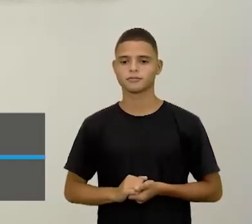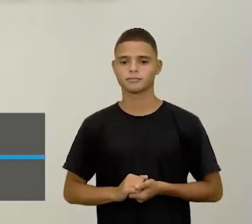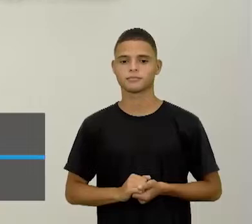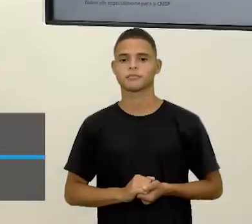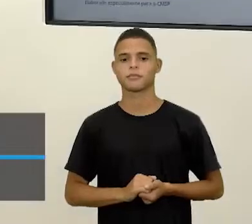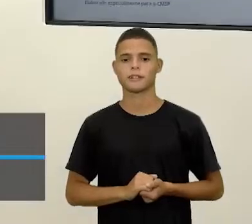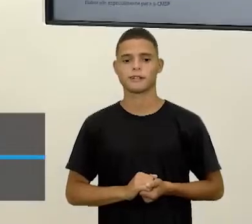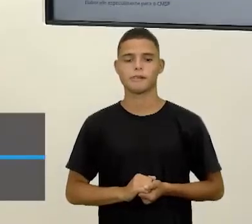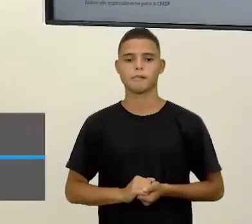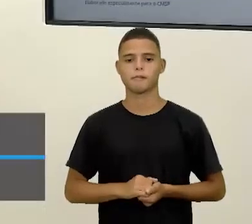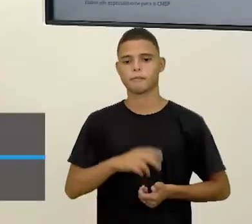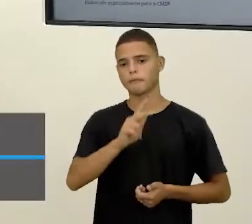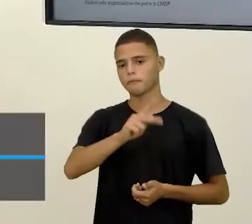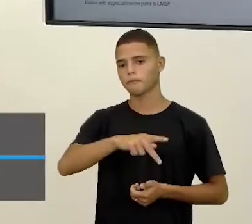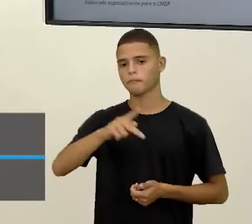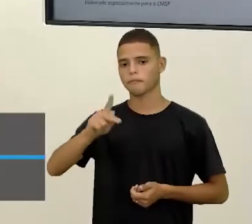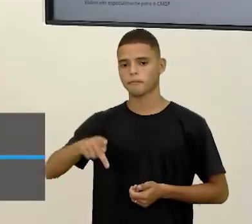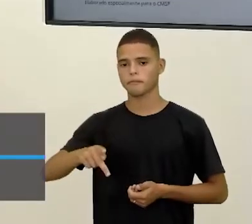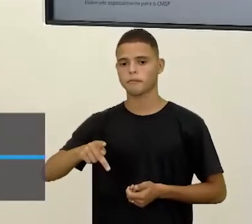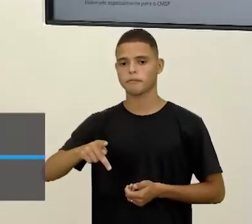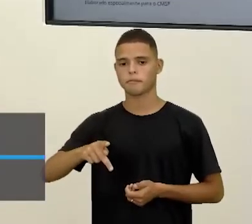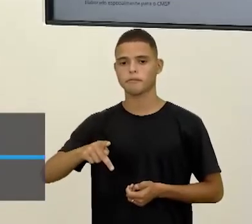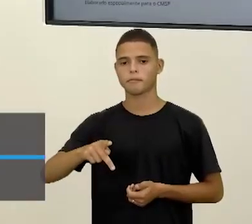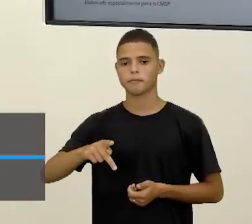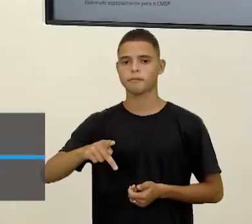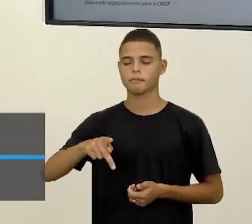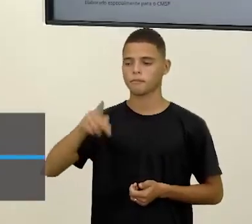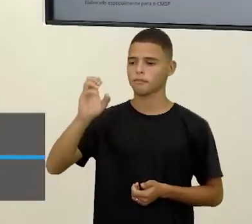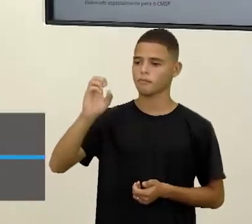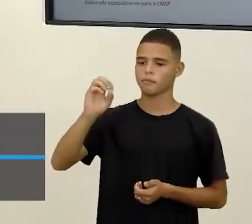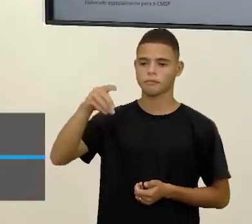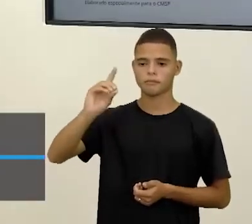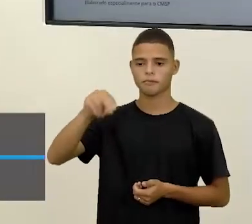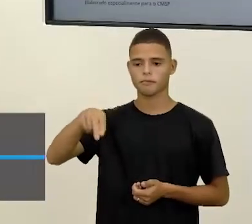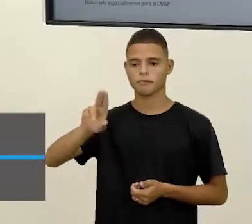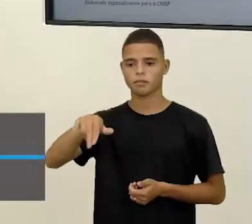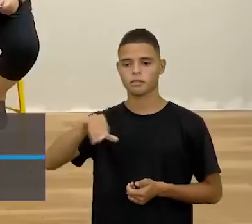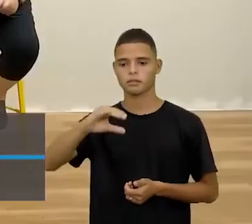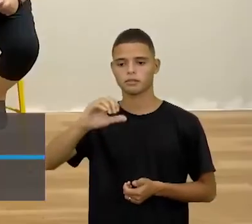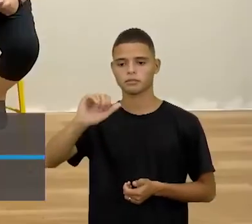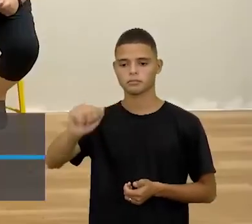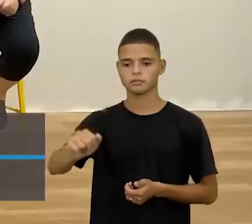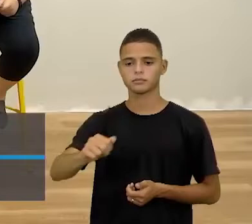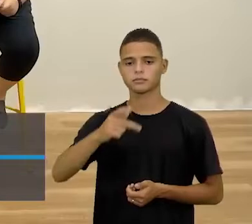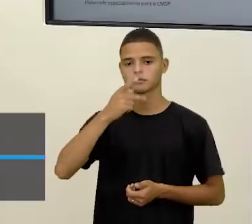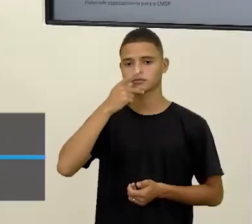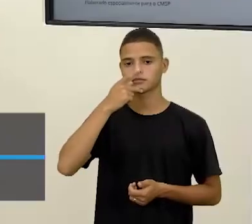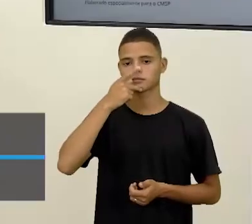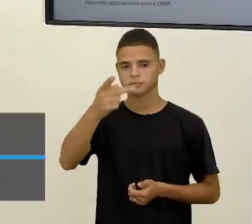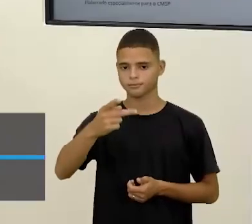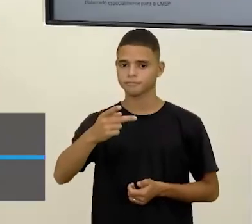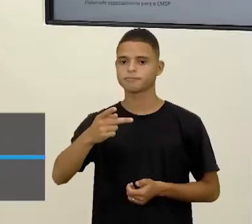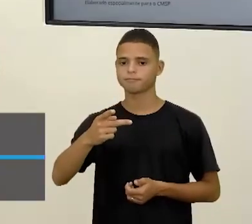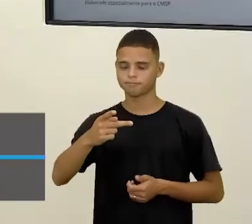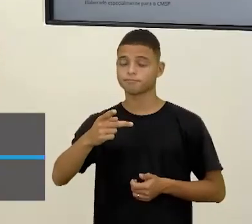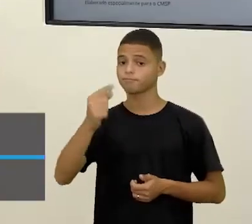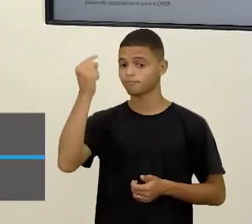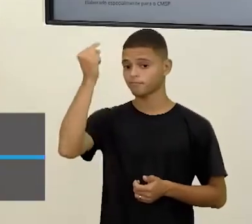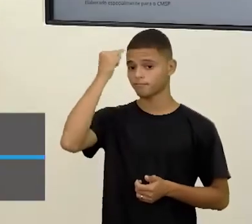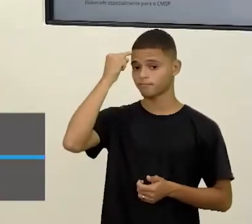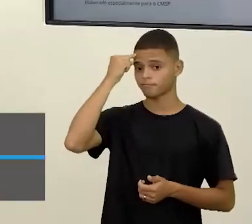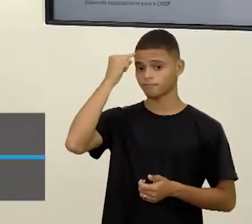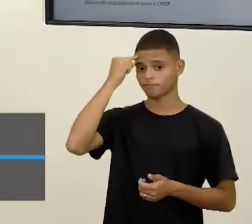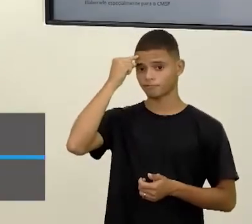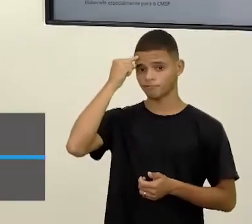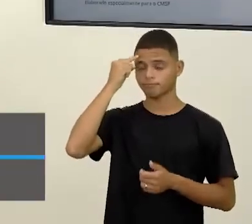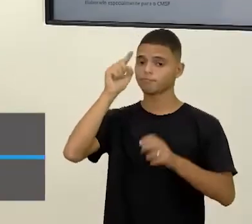pessoa. Não, o professor Stanislau, que agora é meu novo parça, que ele falou assim, é um fluxograma de pensamento